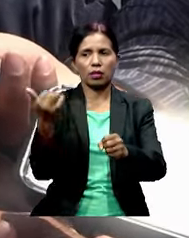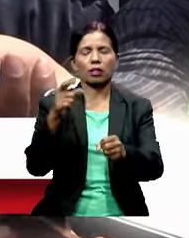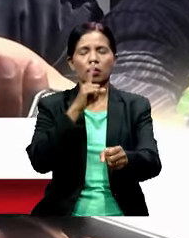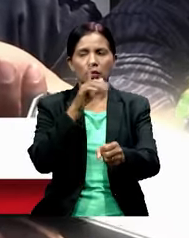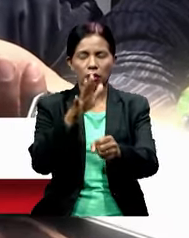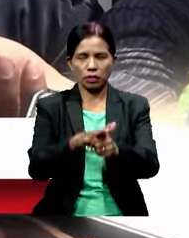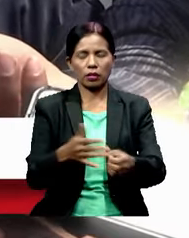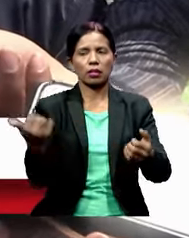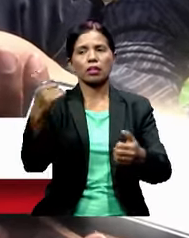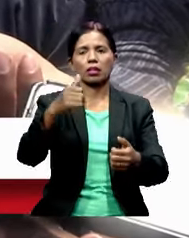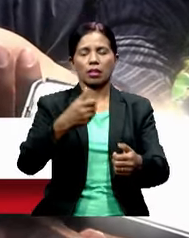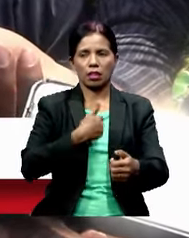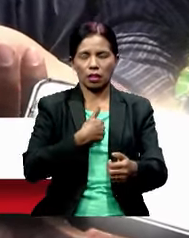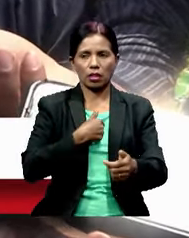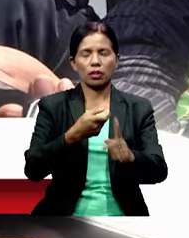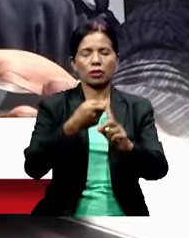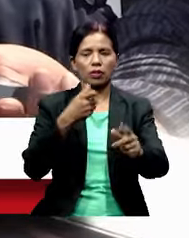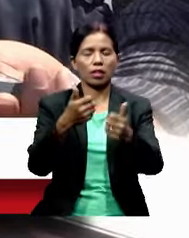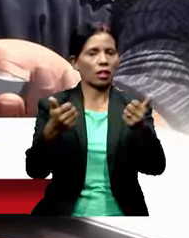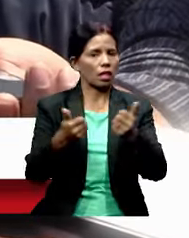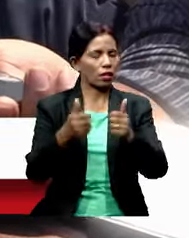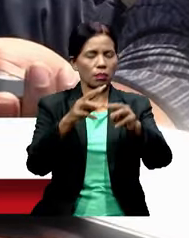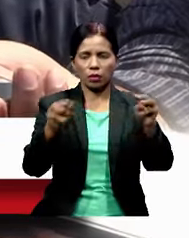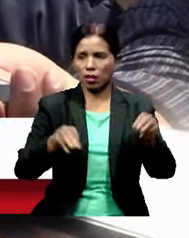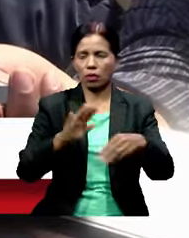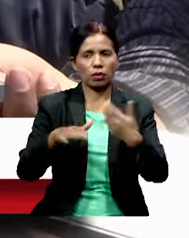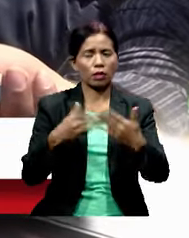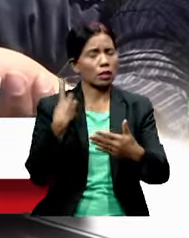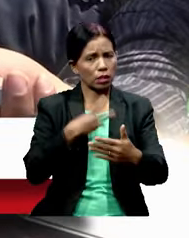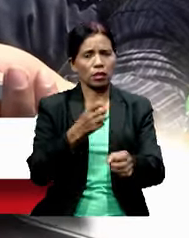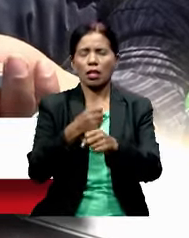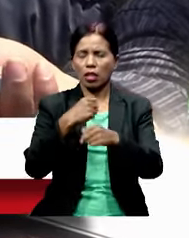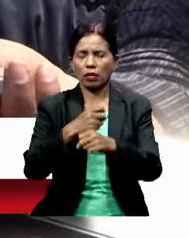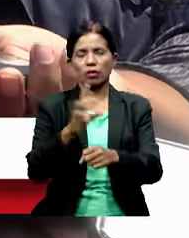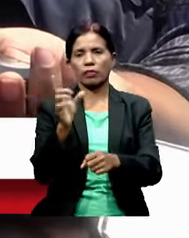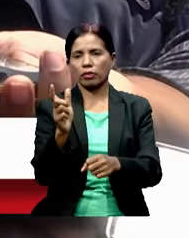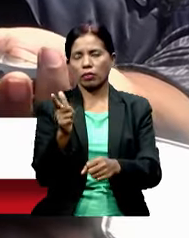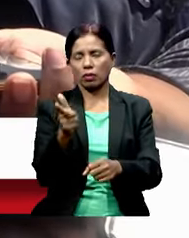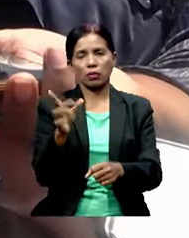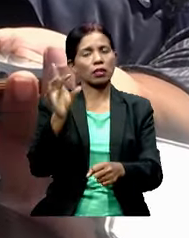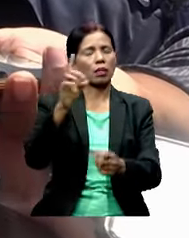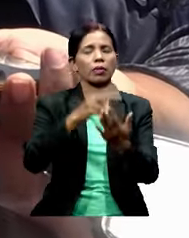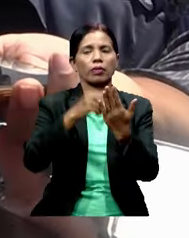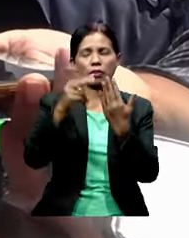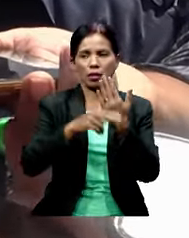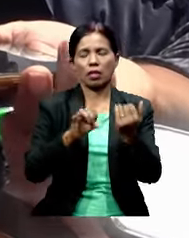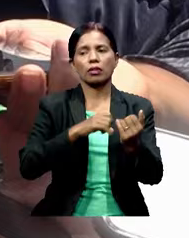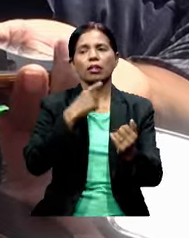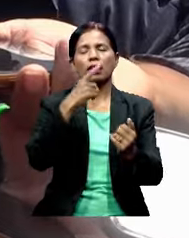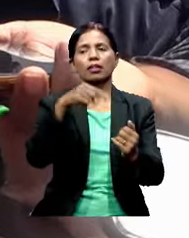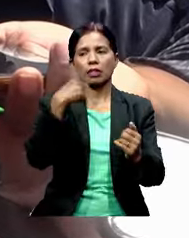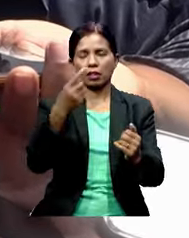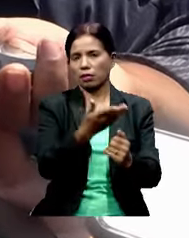ele Husi, artis Marseille Sotker. Itu saya halo, saya halo, Pak Vintage November ini. Basir Hoto. Pois maham, saya tim CCC, imi